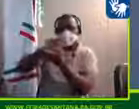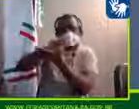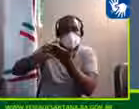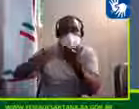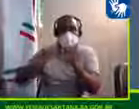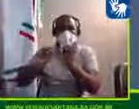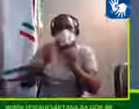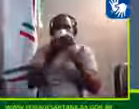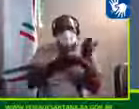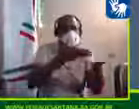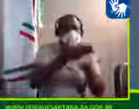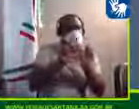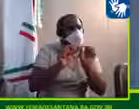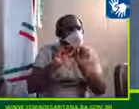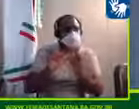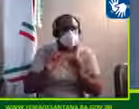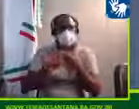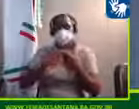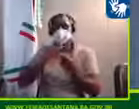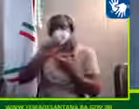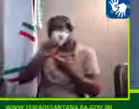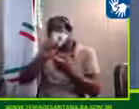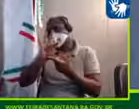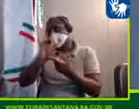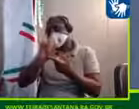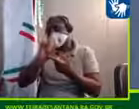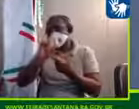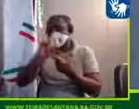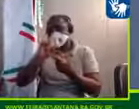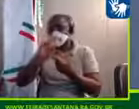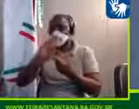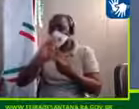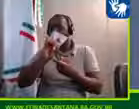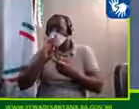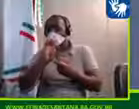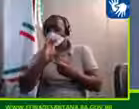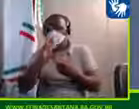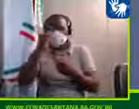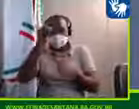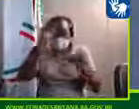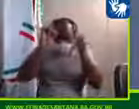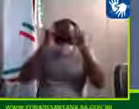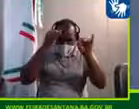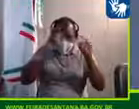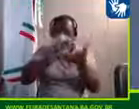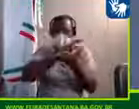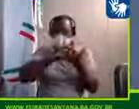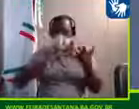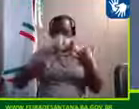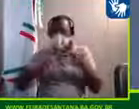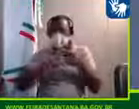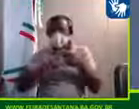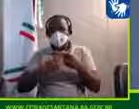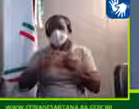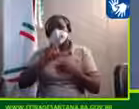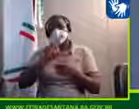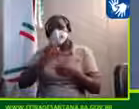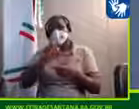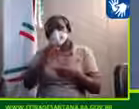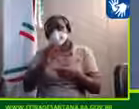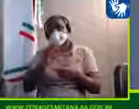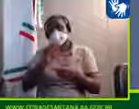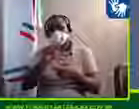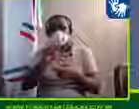campanha. Sei que se usa bastante antibióticos, os necessários, sei que se usa bastante